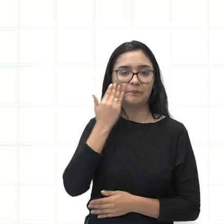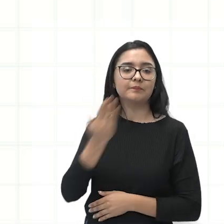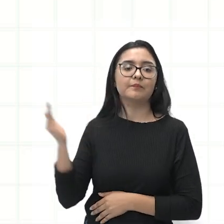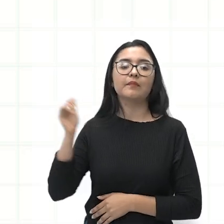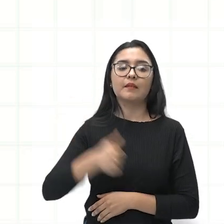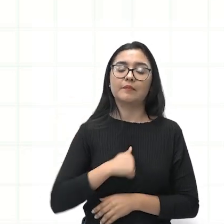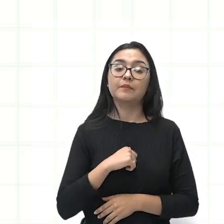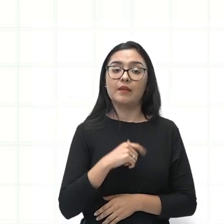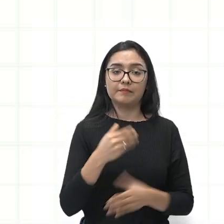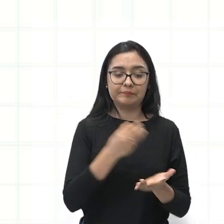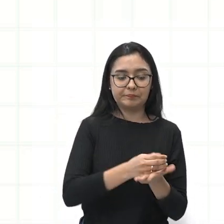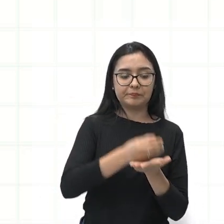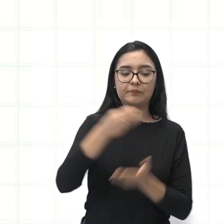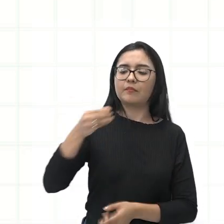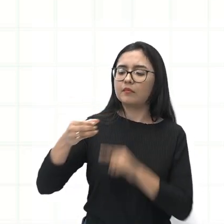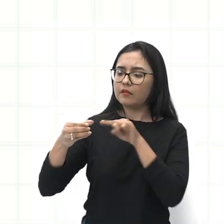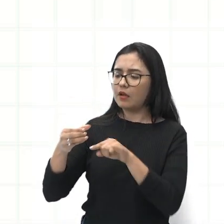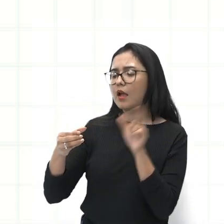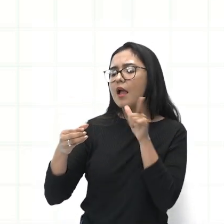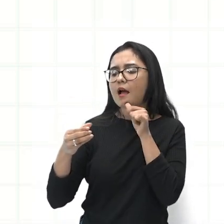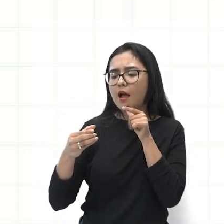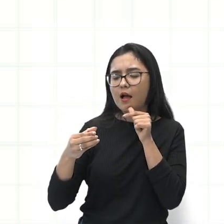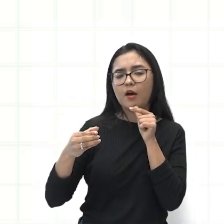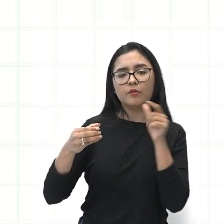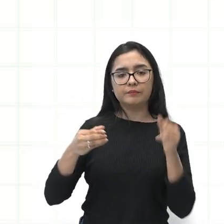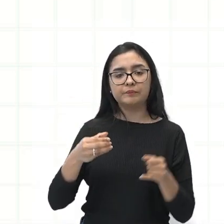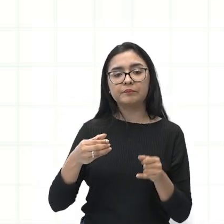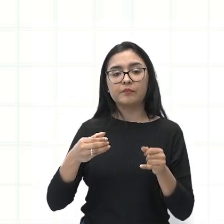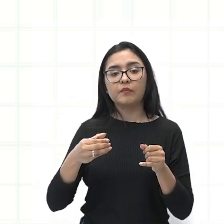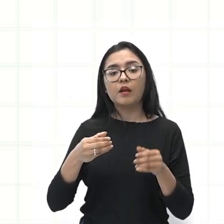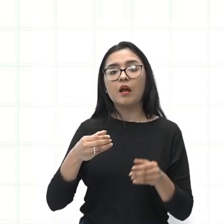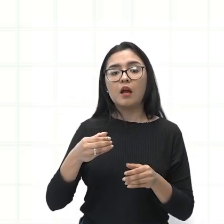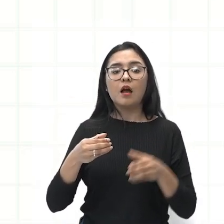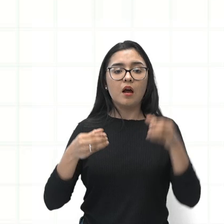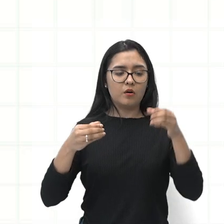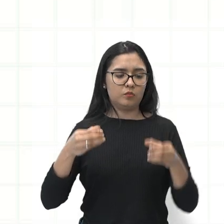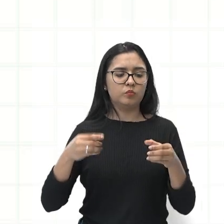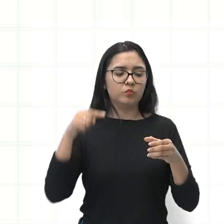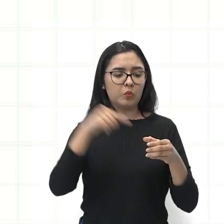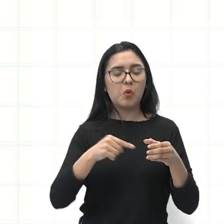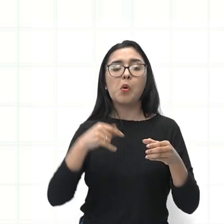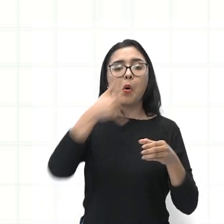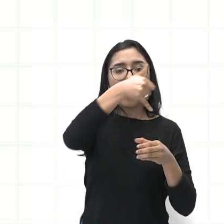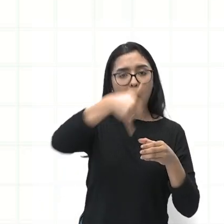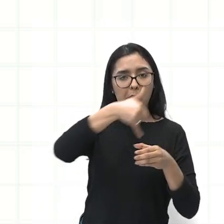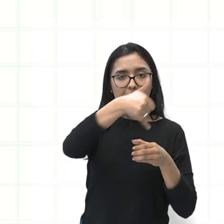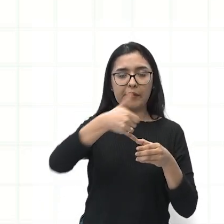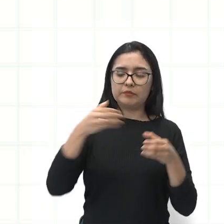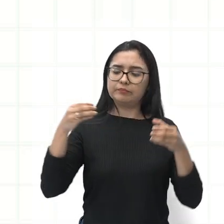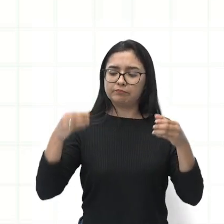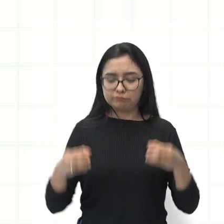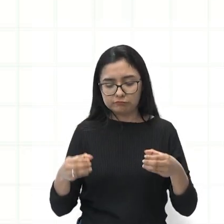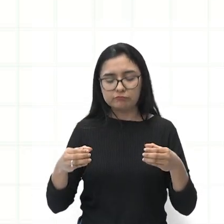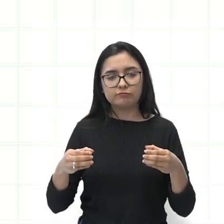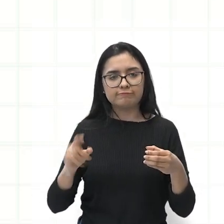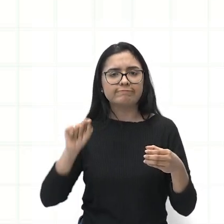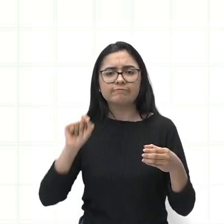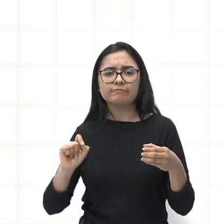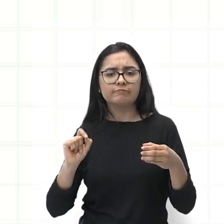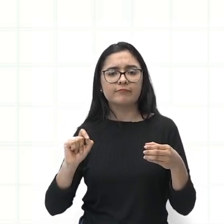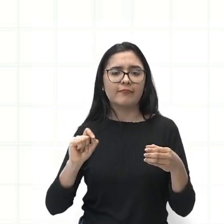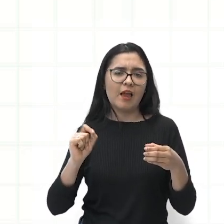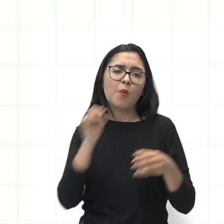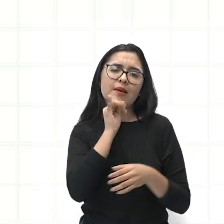aqui a água misturando com o óleo. Esse é o nosso exemplo clássico. Por quê?